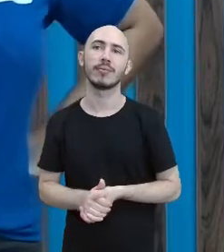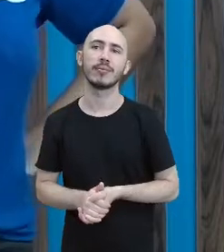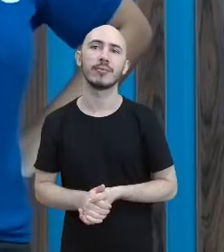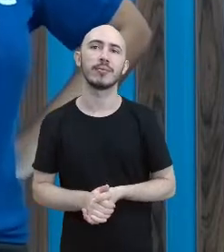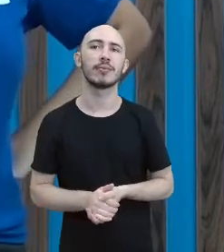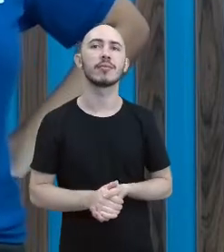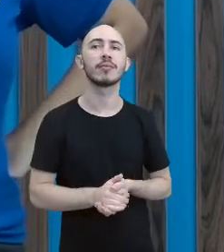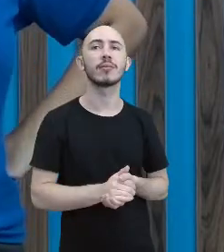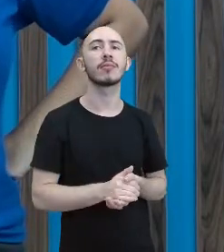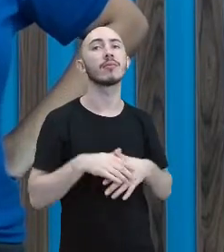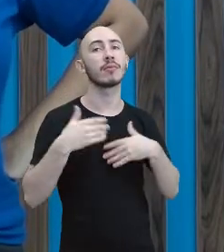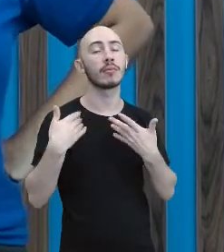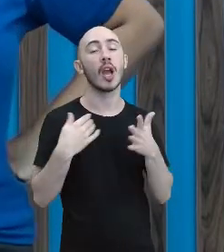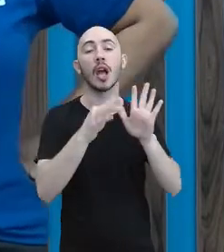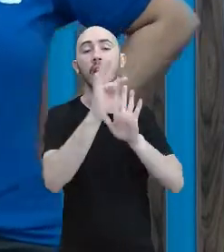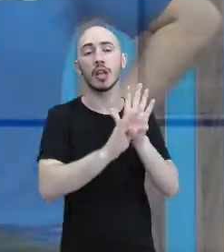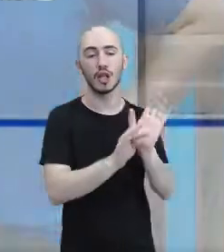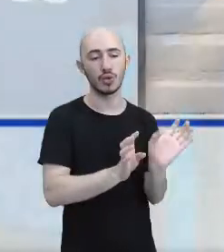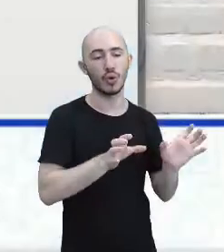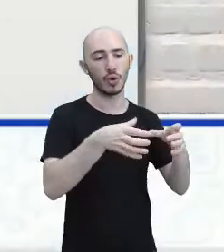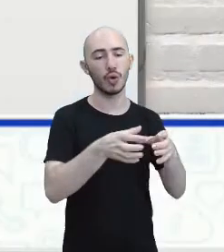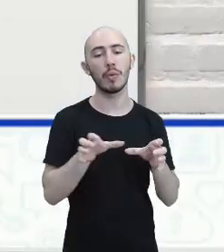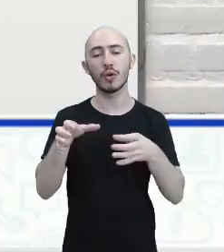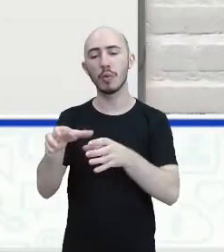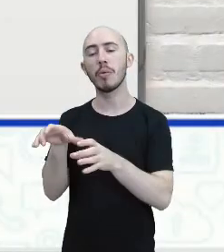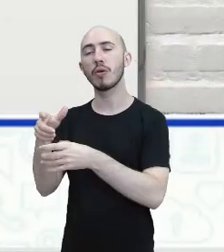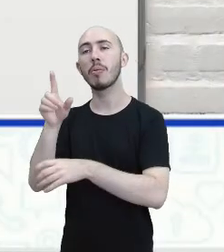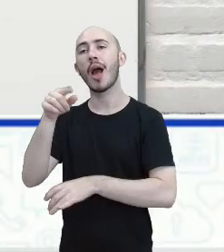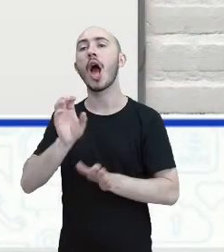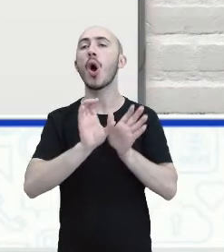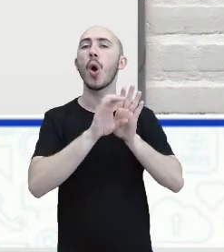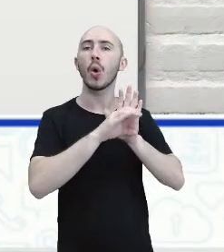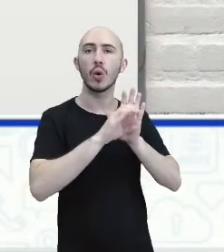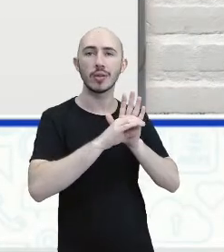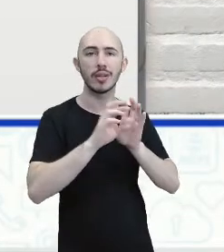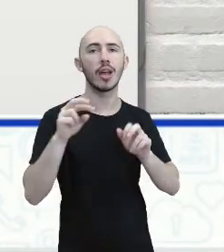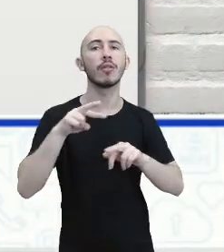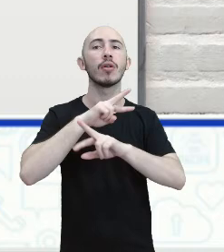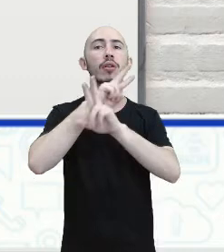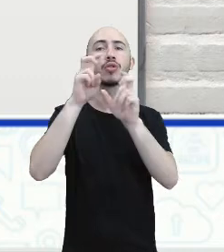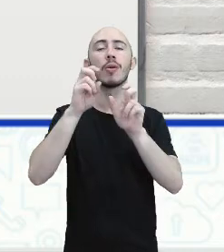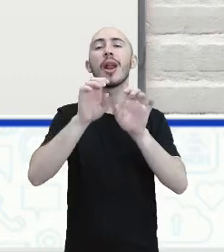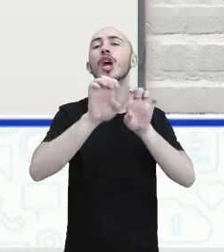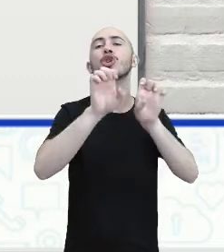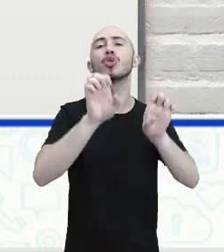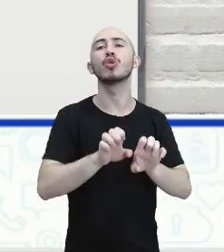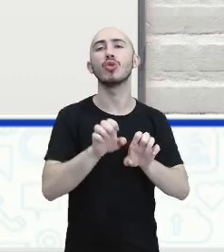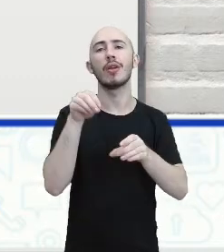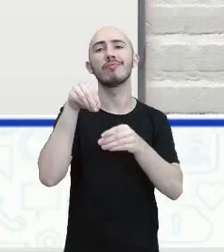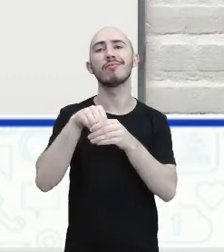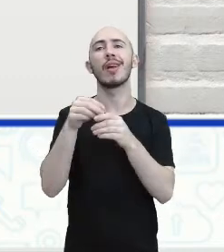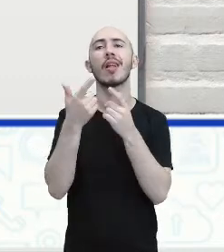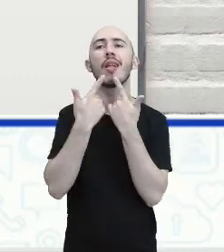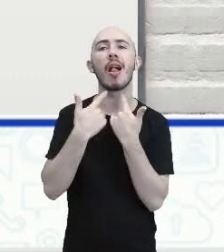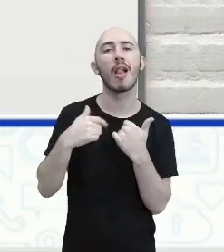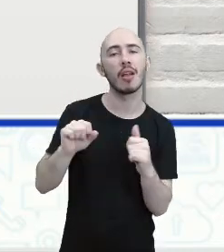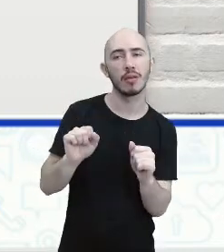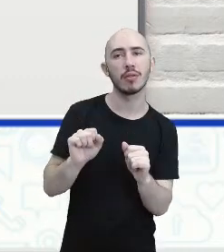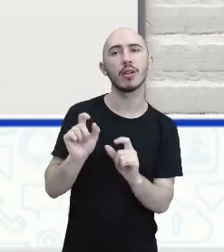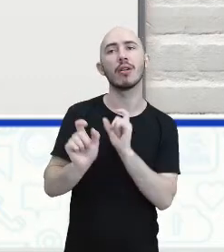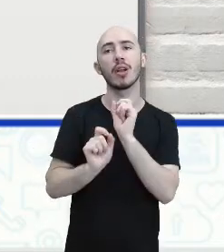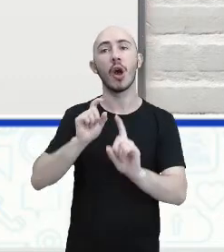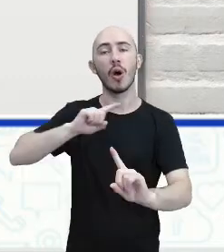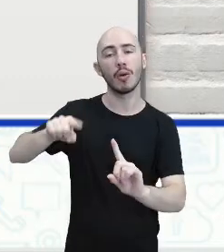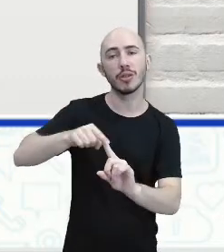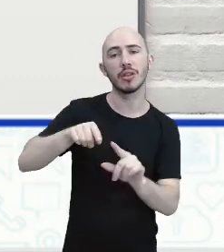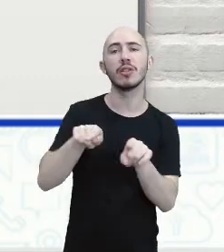Então, agrupamento textual é um conceito que se refere às estruturas linguísticas, objetivos e